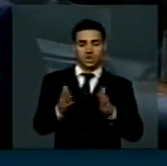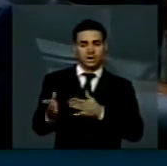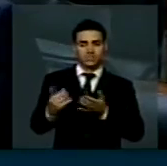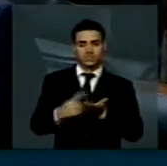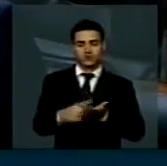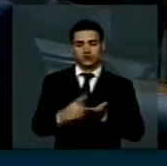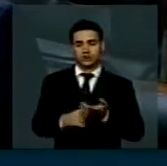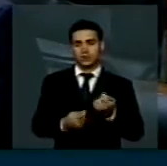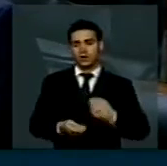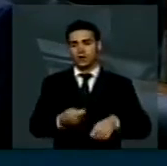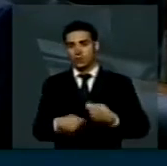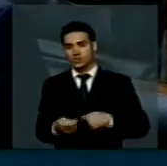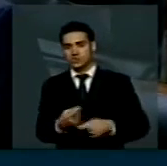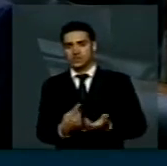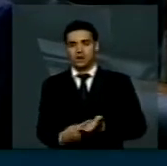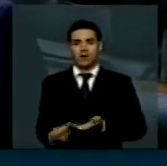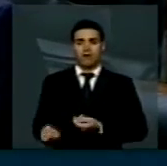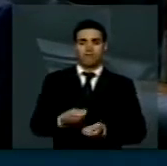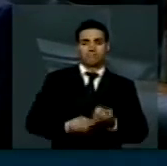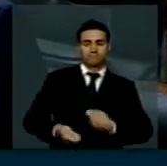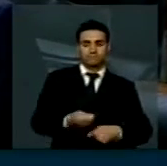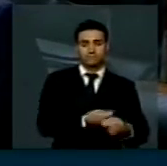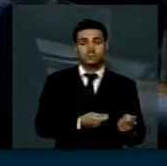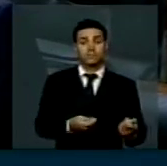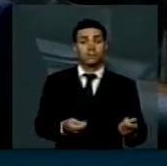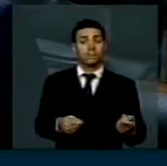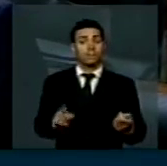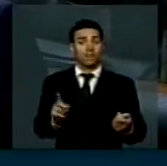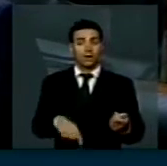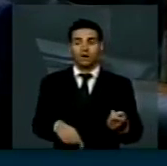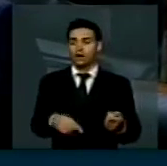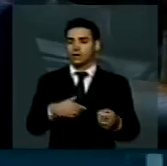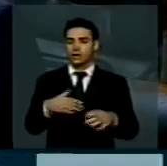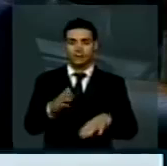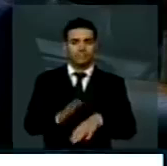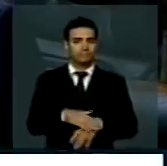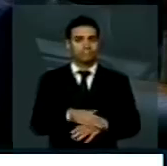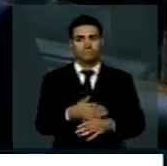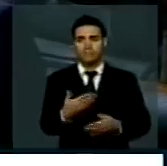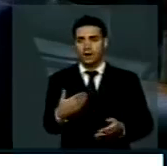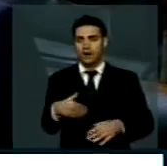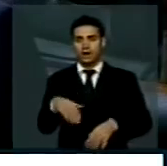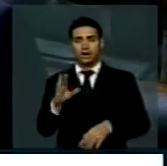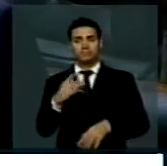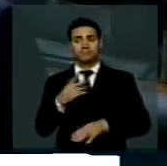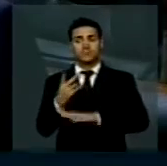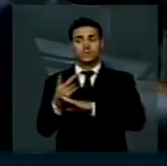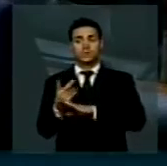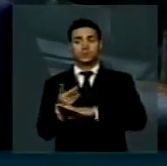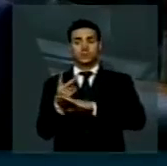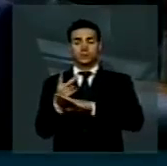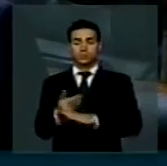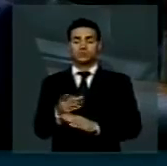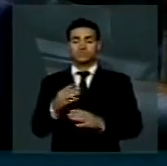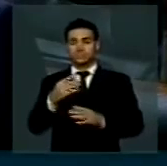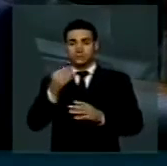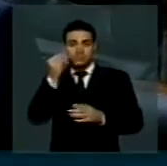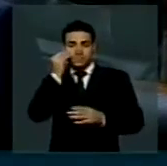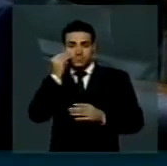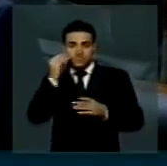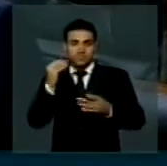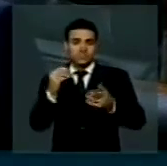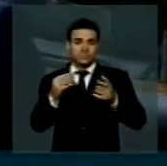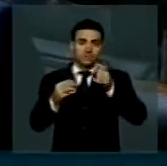negociação. É uma negociação que é feita de forma intensa, você procura harmonizar